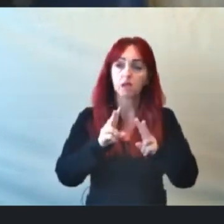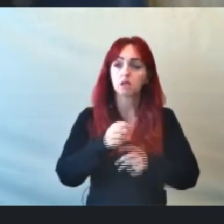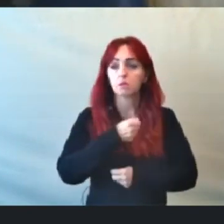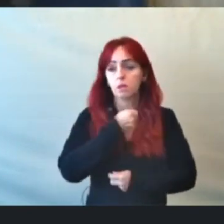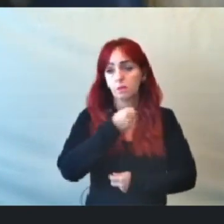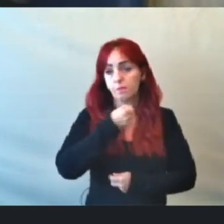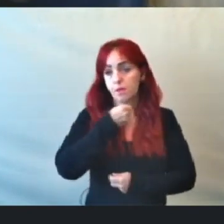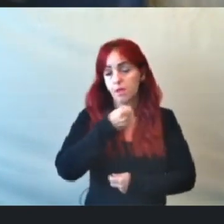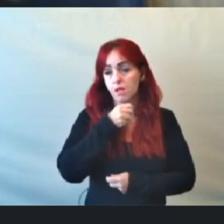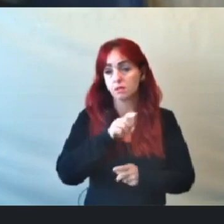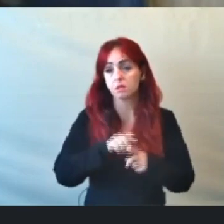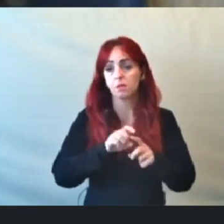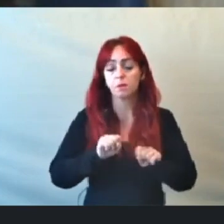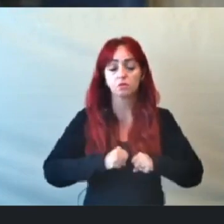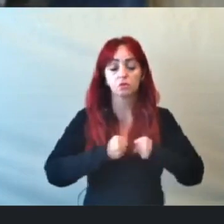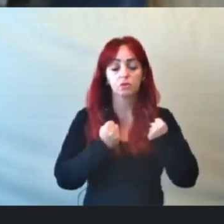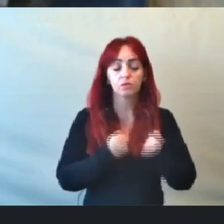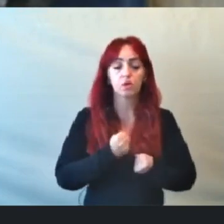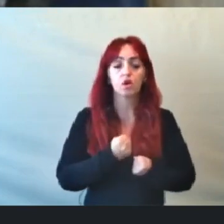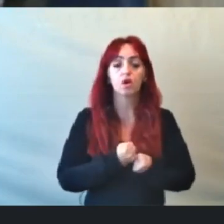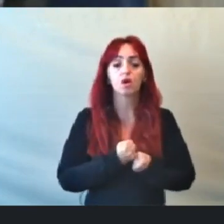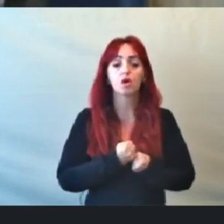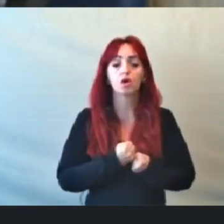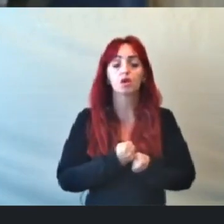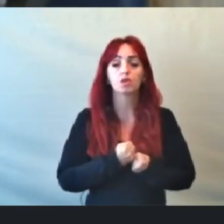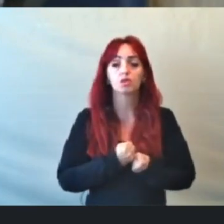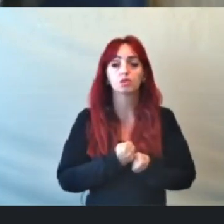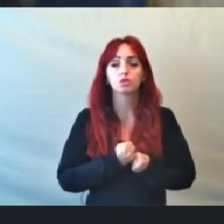para tornar